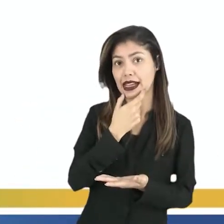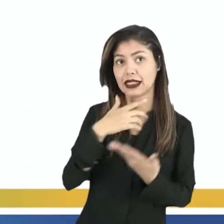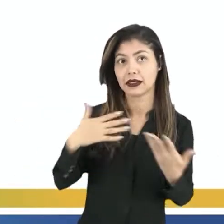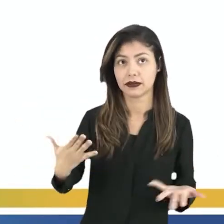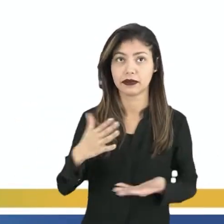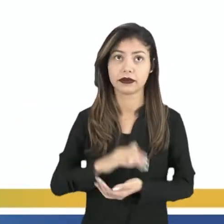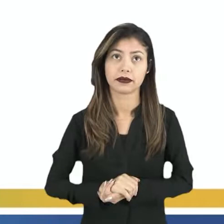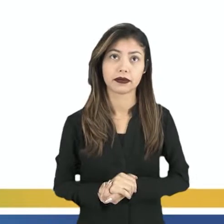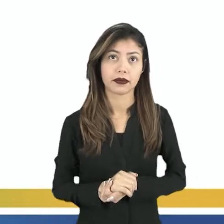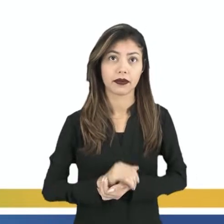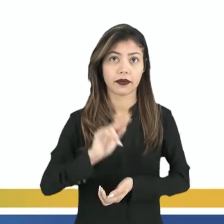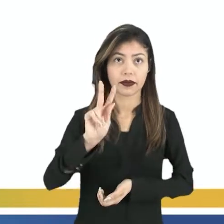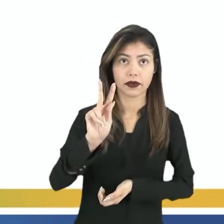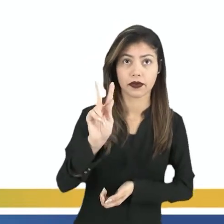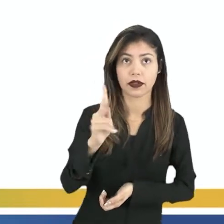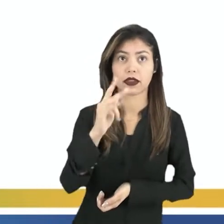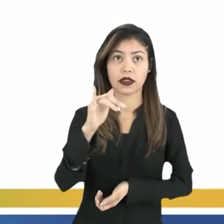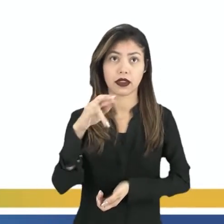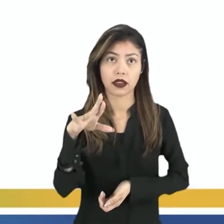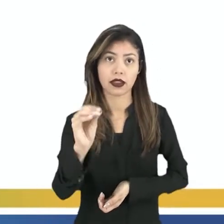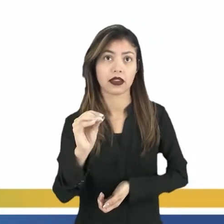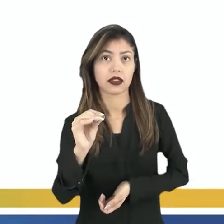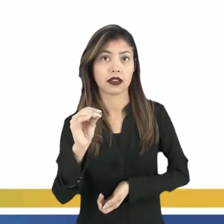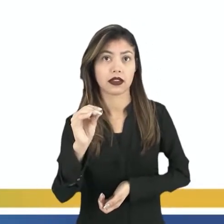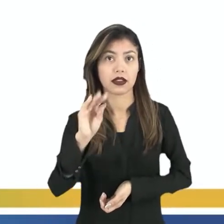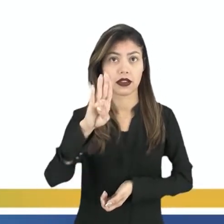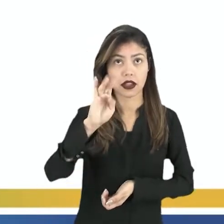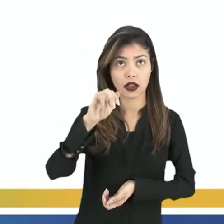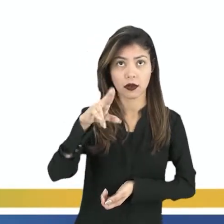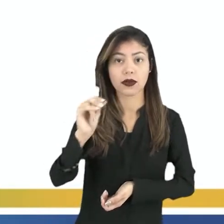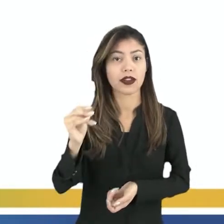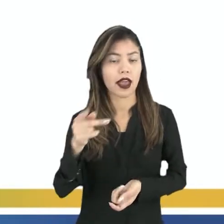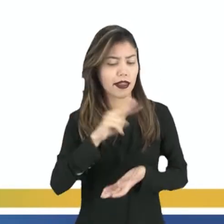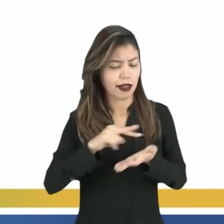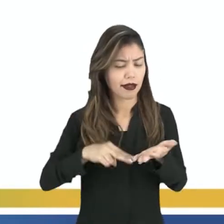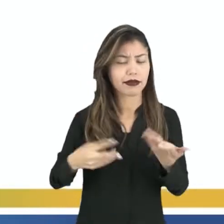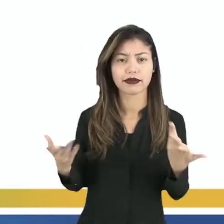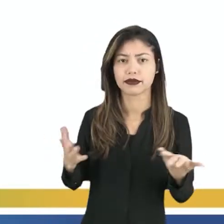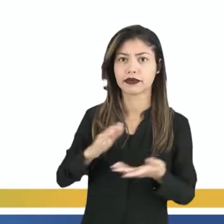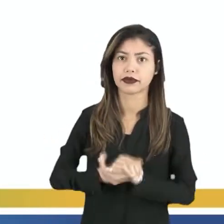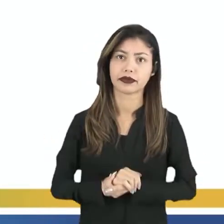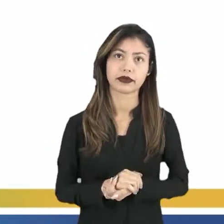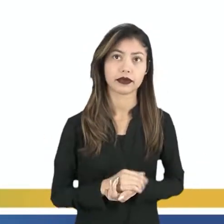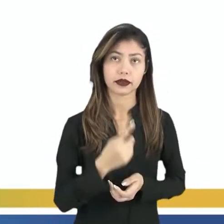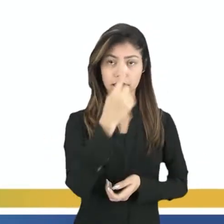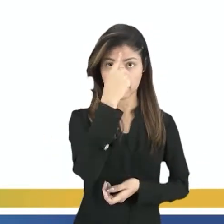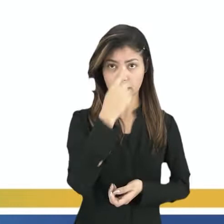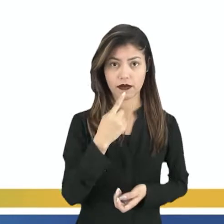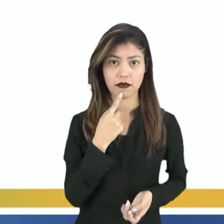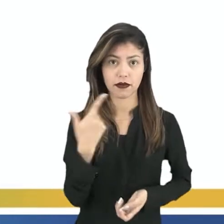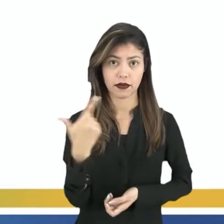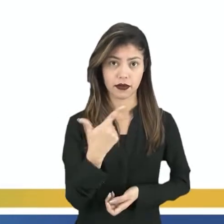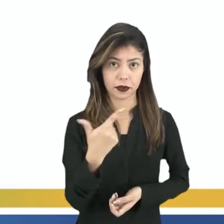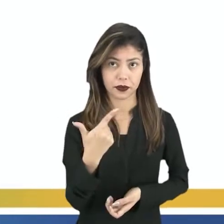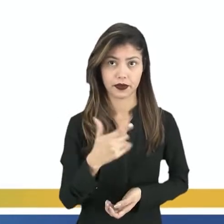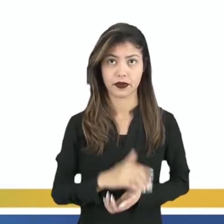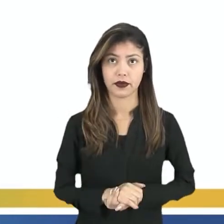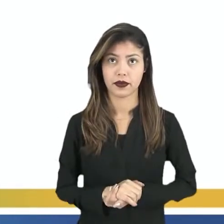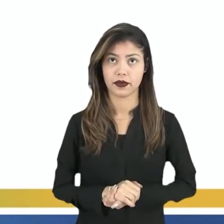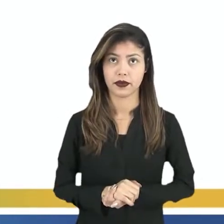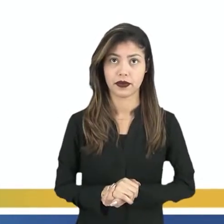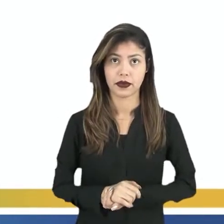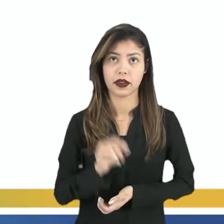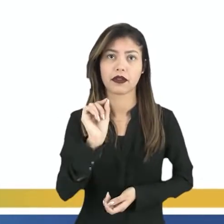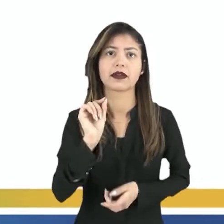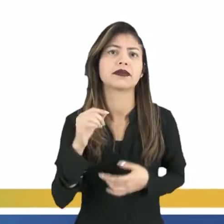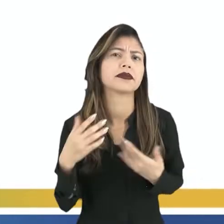dizemos he is reading a book. Ele está lendo um livro, ok? E na segunda imagem, what is he doing? O